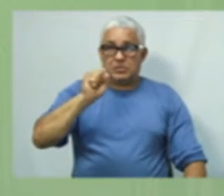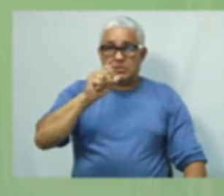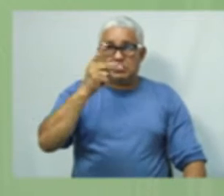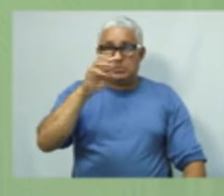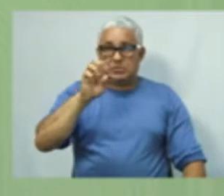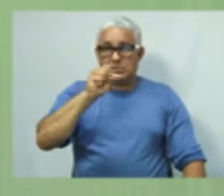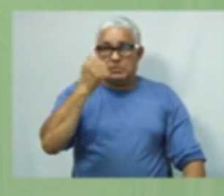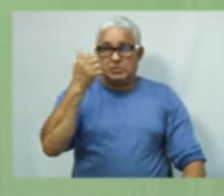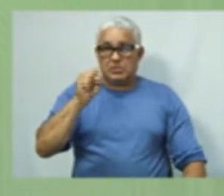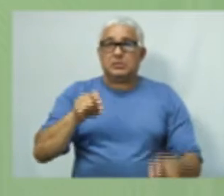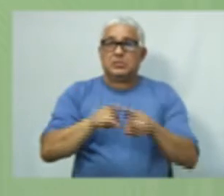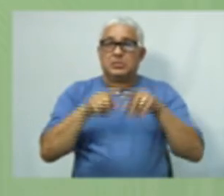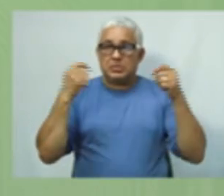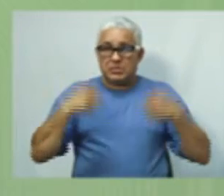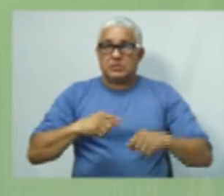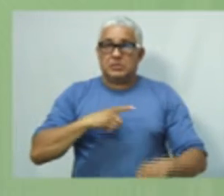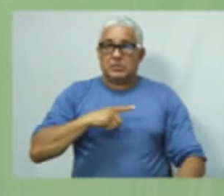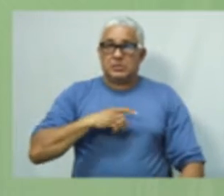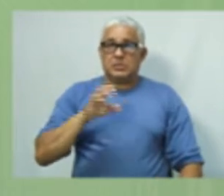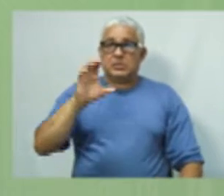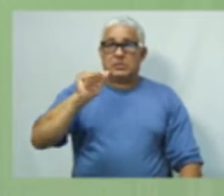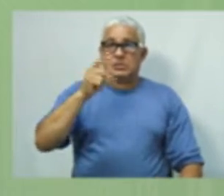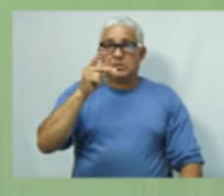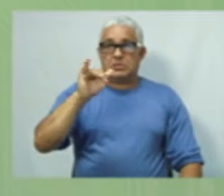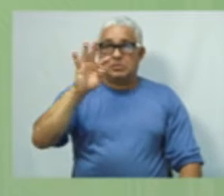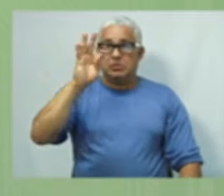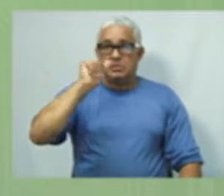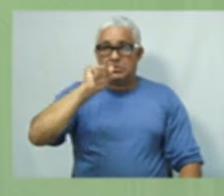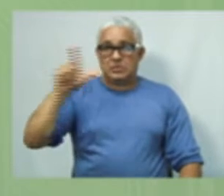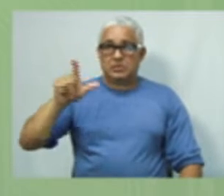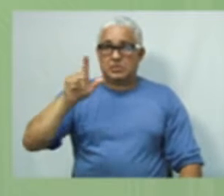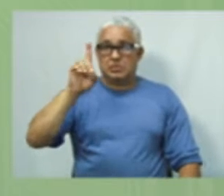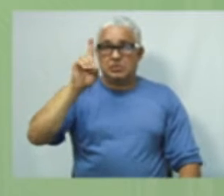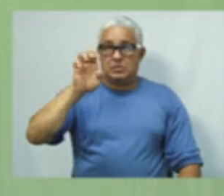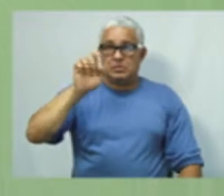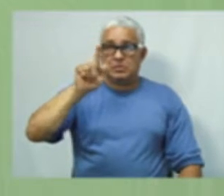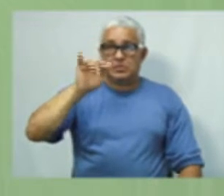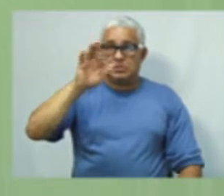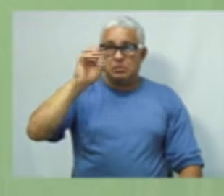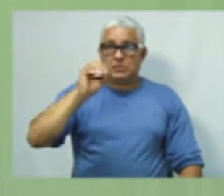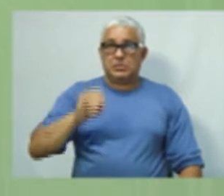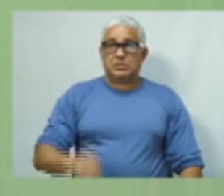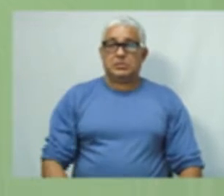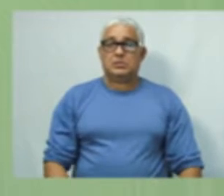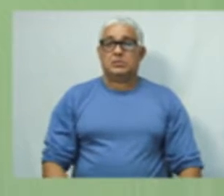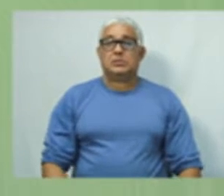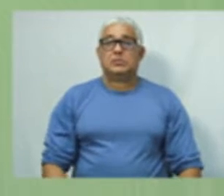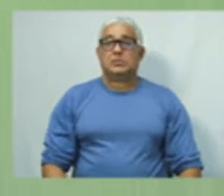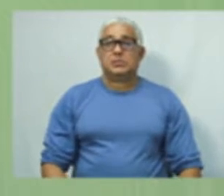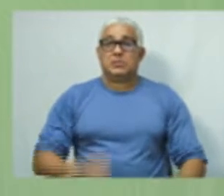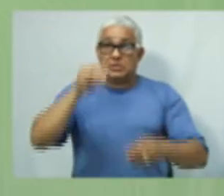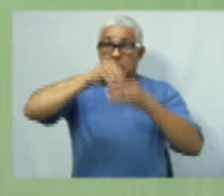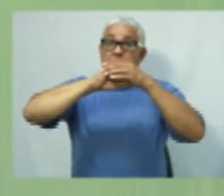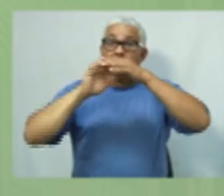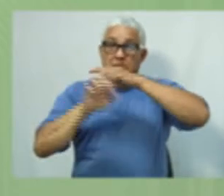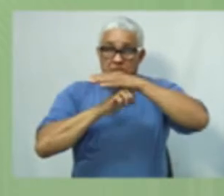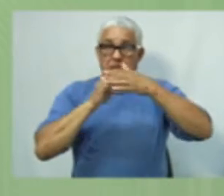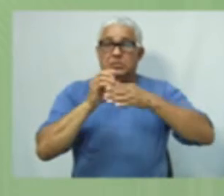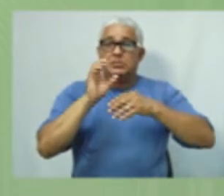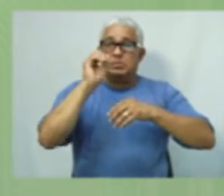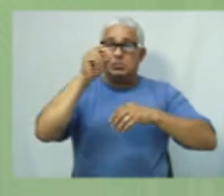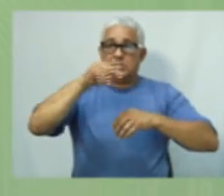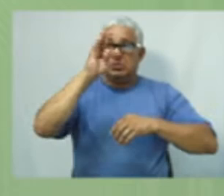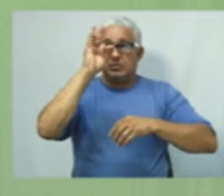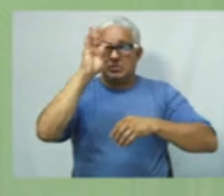seja cumprido, eu preciso ter capital de giro, e eles estão dentro de contas circulantes dentro da empresa.